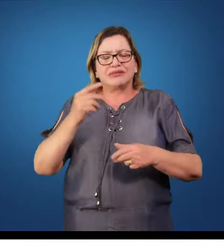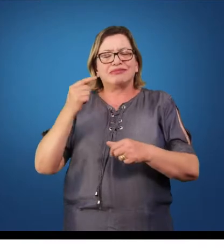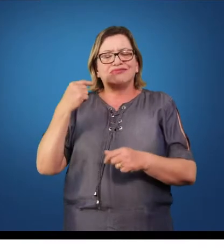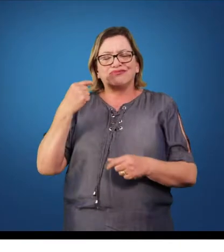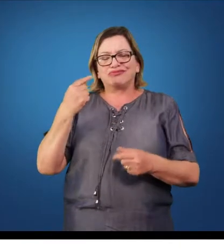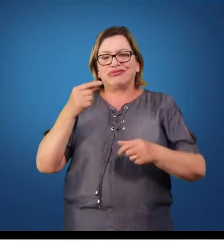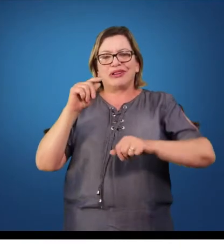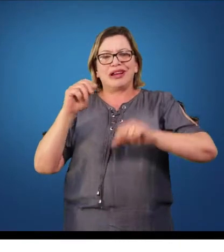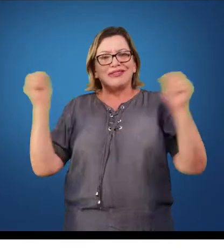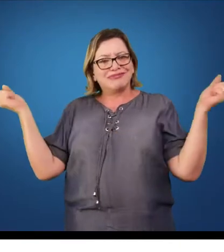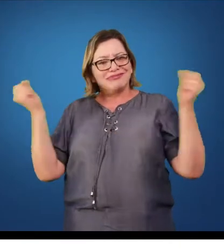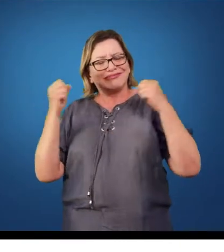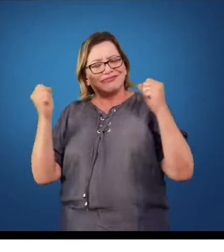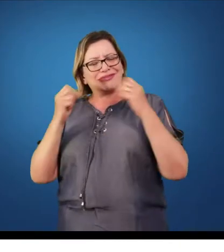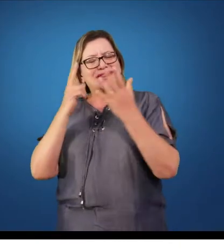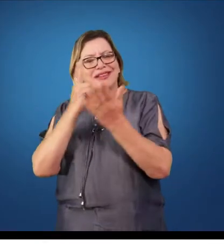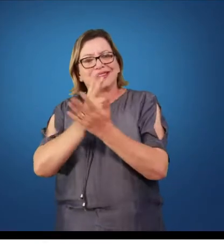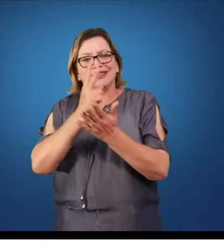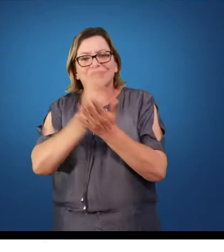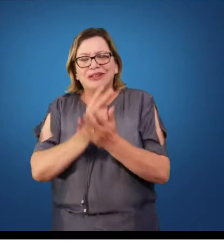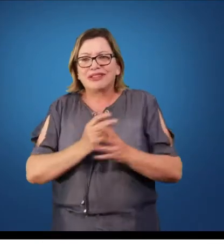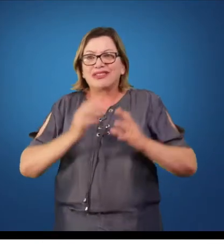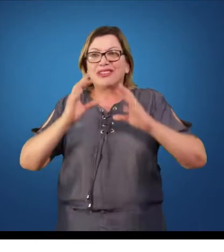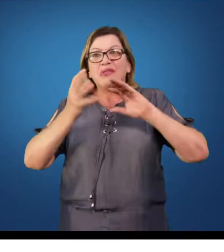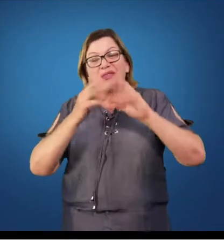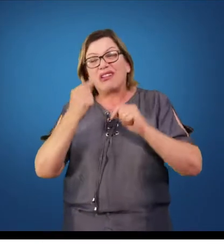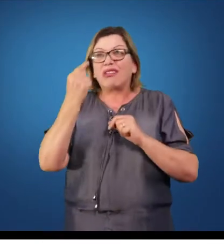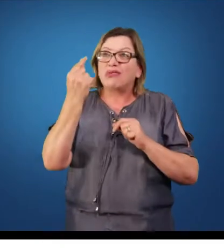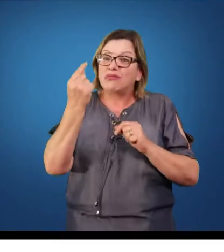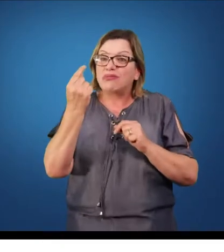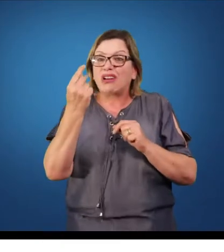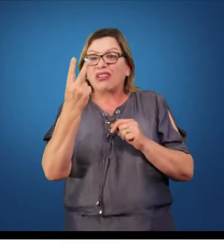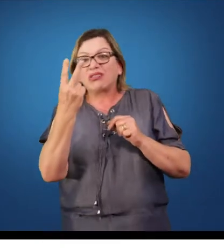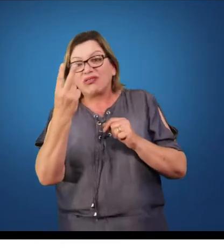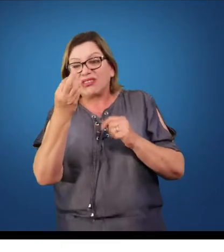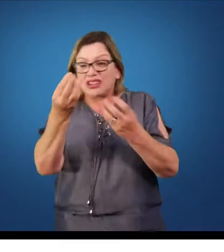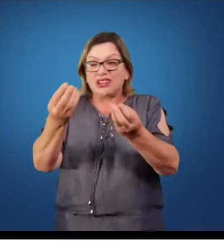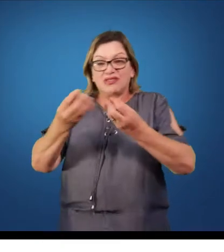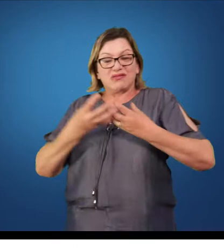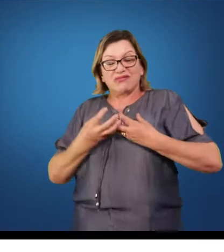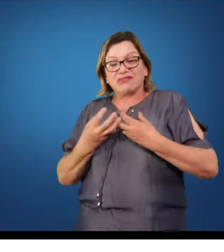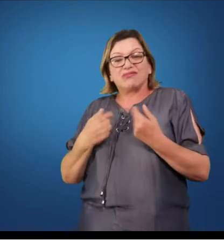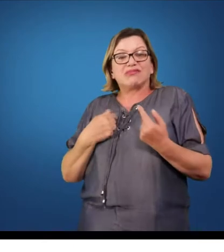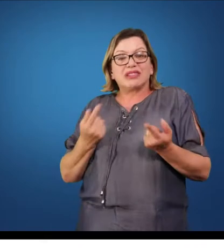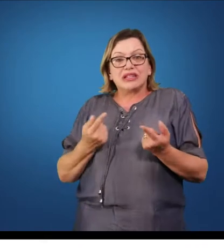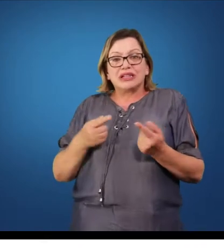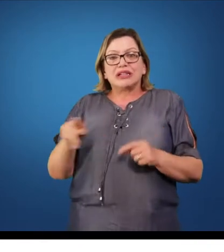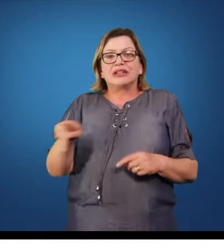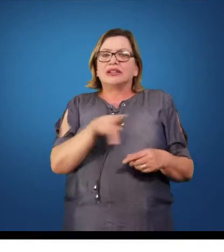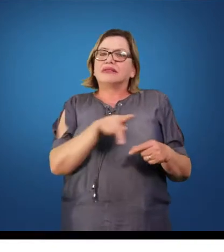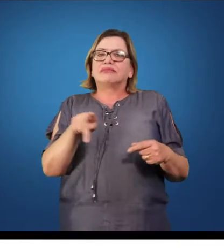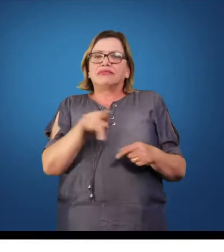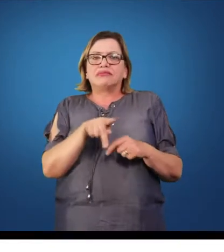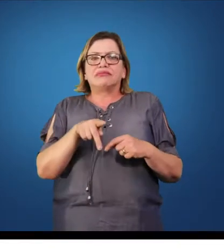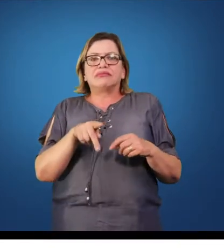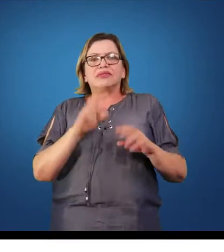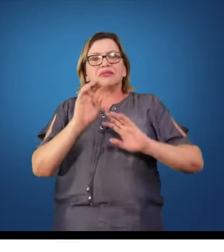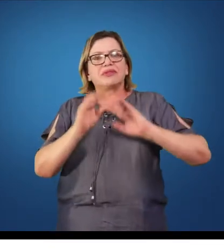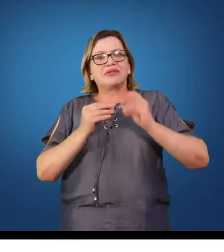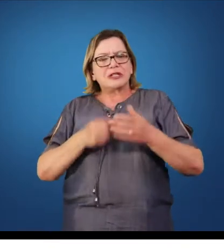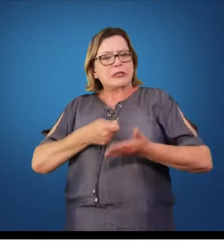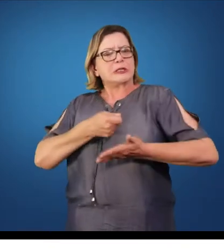toda para pegar uma ou duas ou três vezes na bola, certo? E aí o professor,